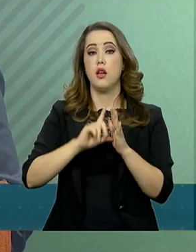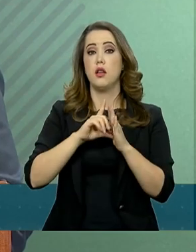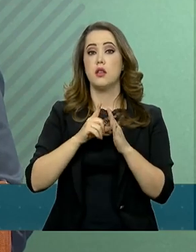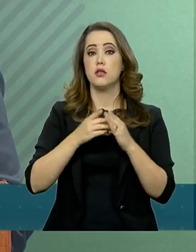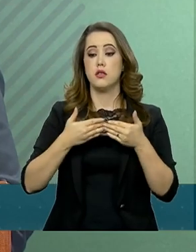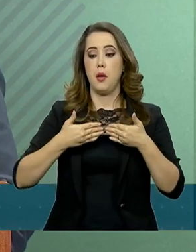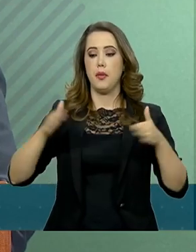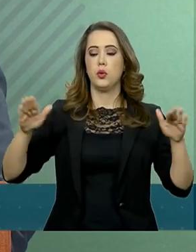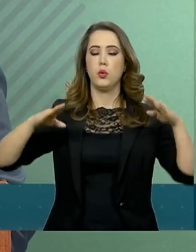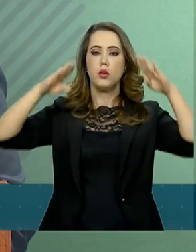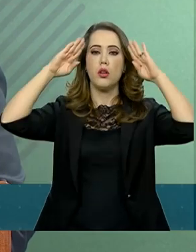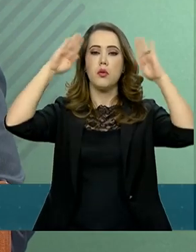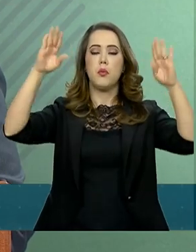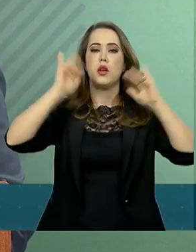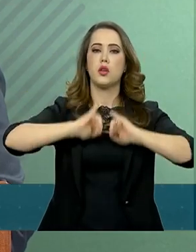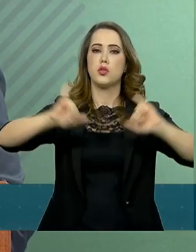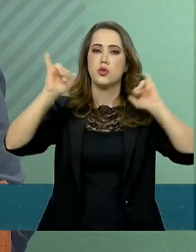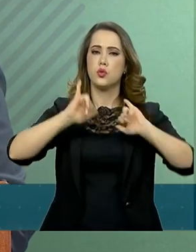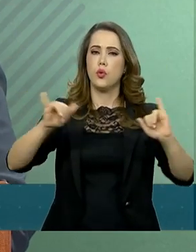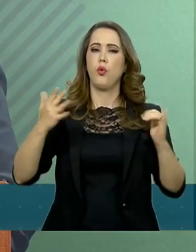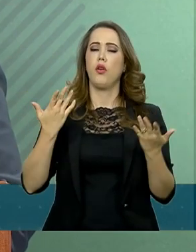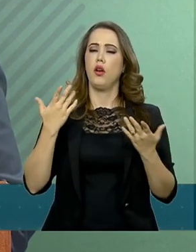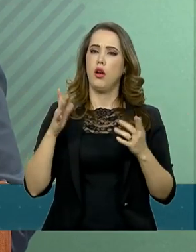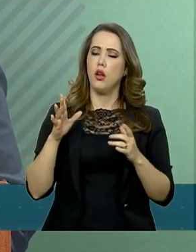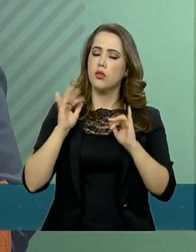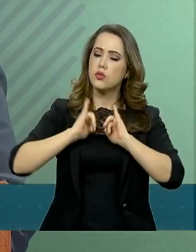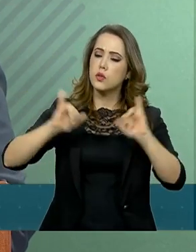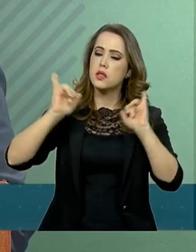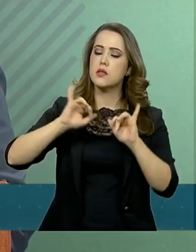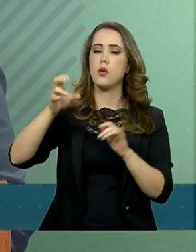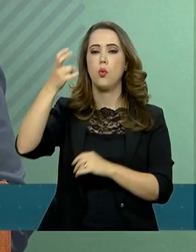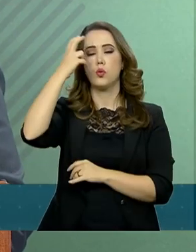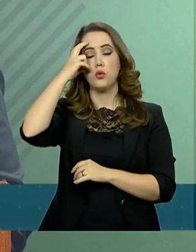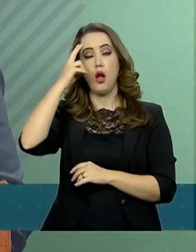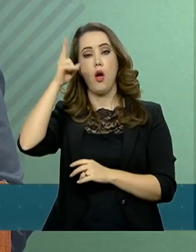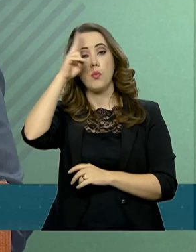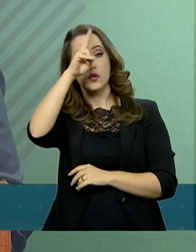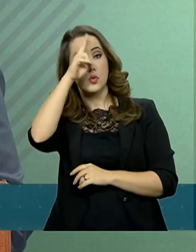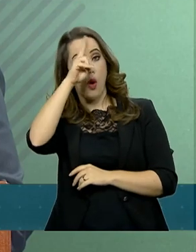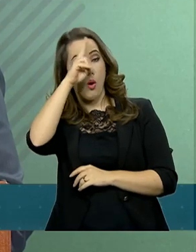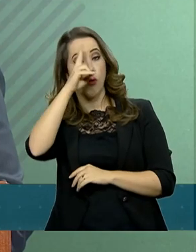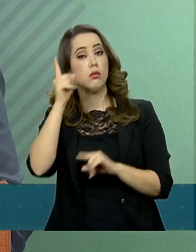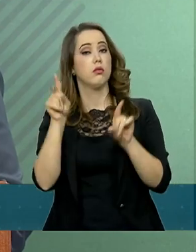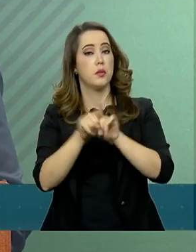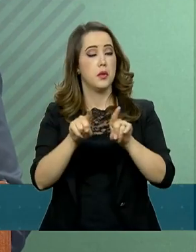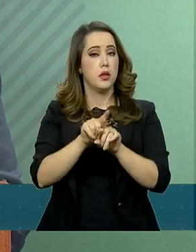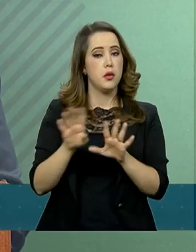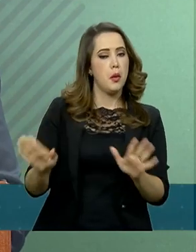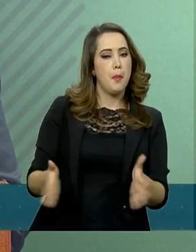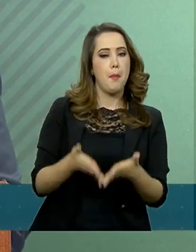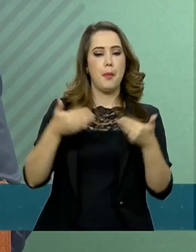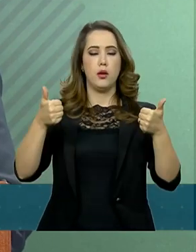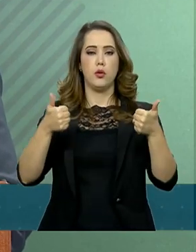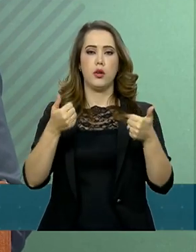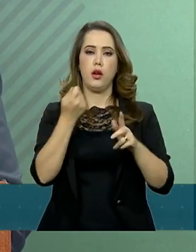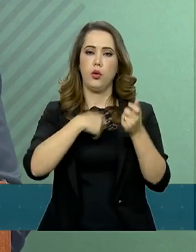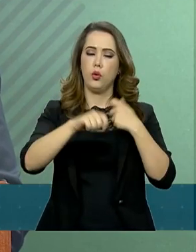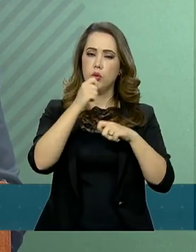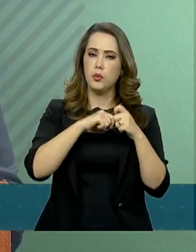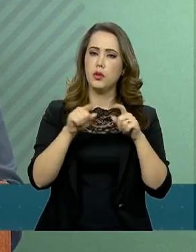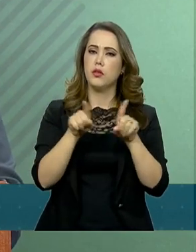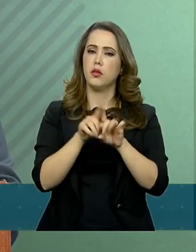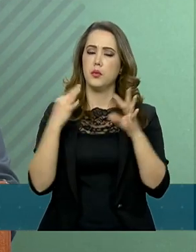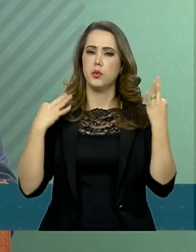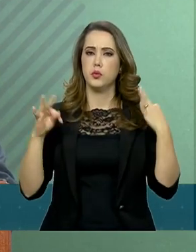ajudar na divulgação cultural histórica e promover melhorias no ambiente econômico e